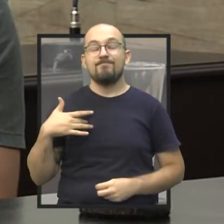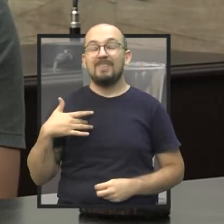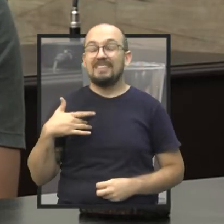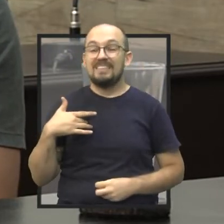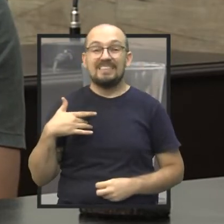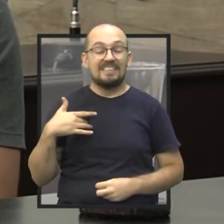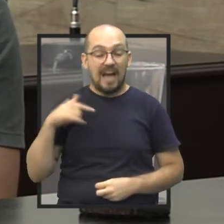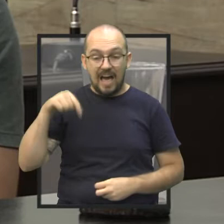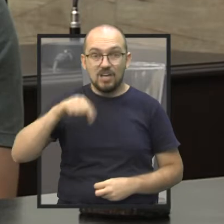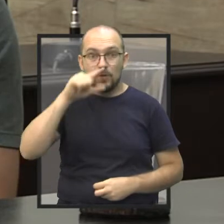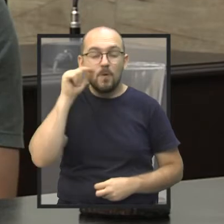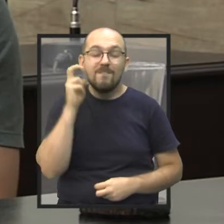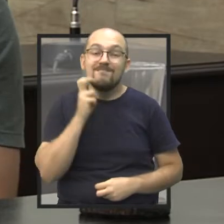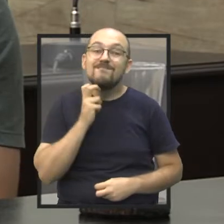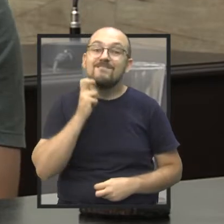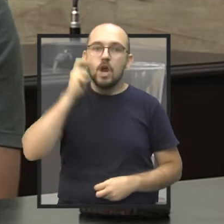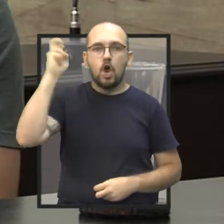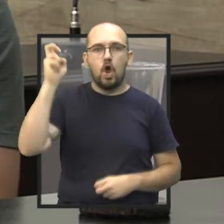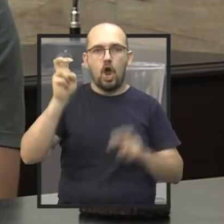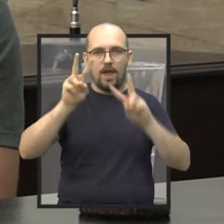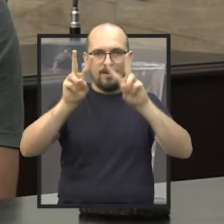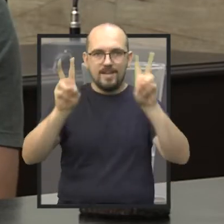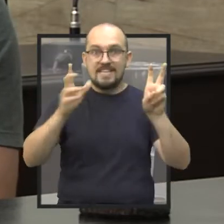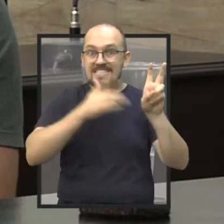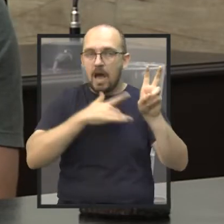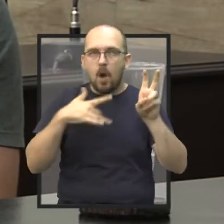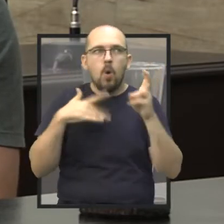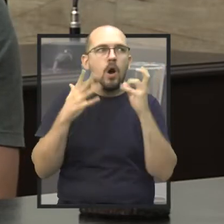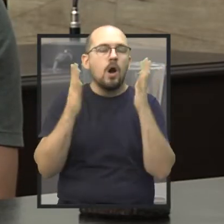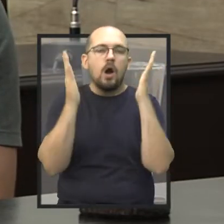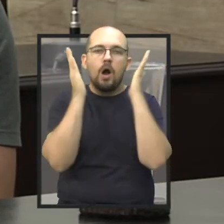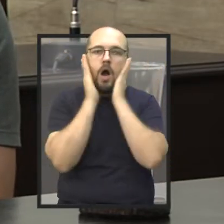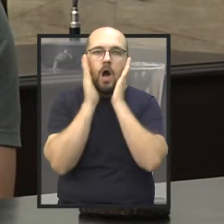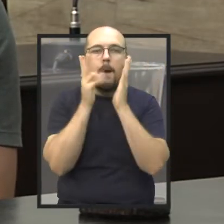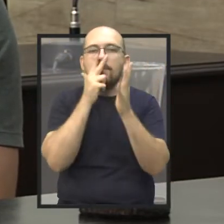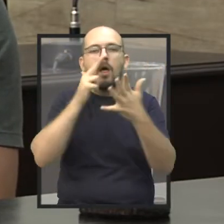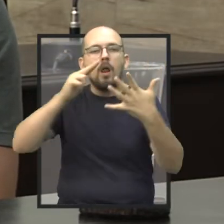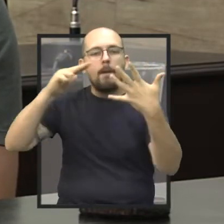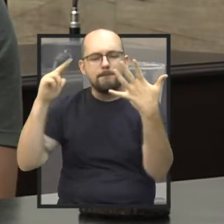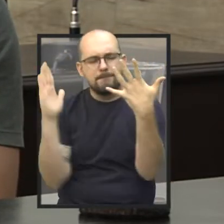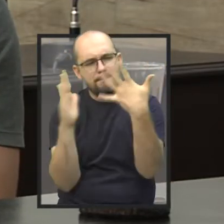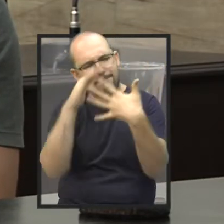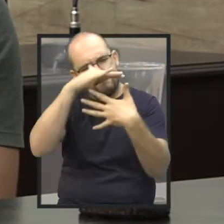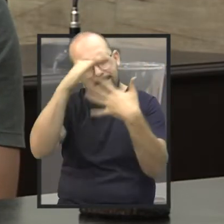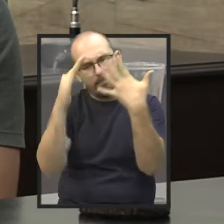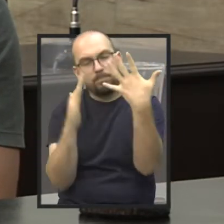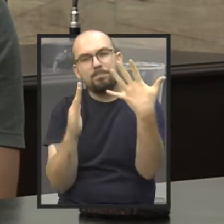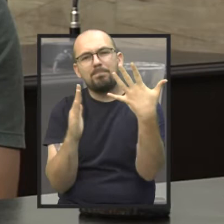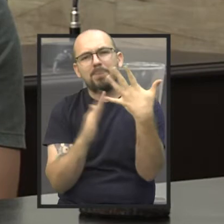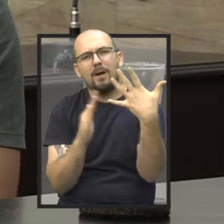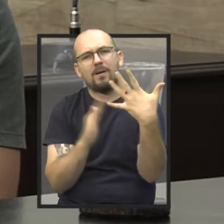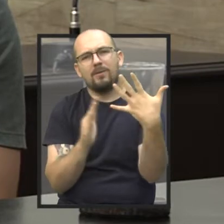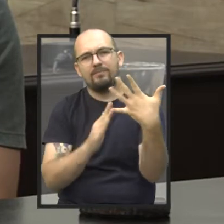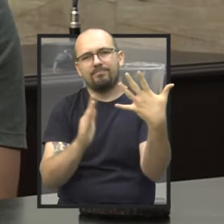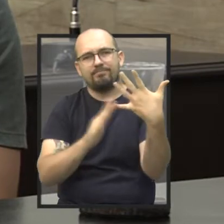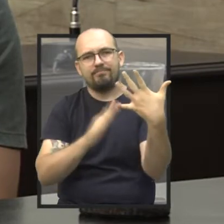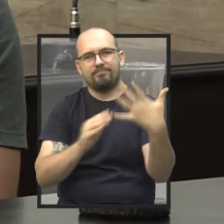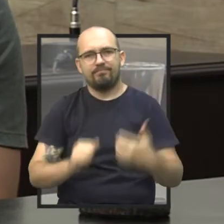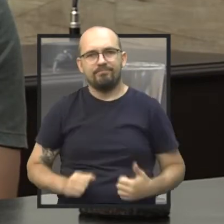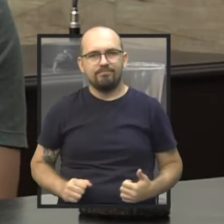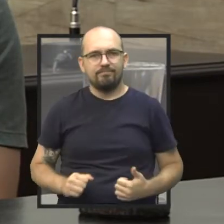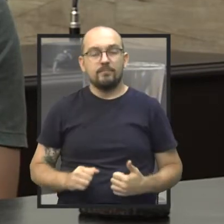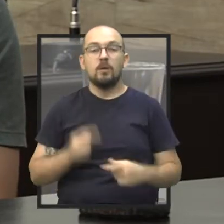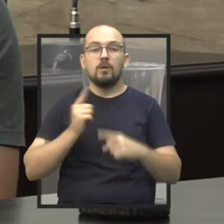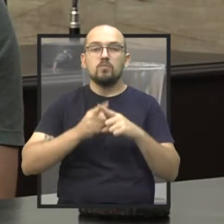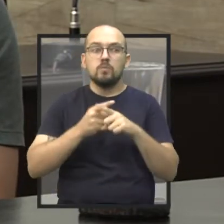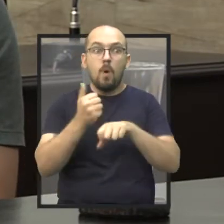está vergonhosa, calamitosa, ela está extremamente amadora. Com tantos profissionais bons para serem